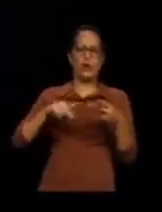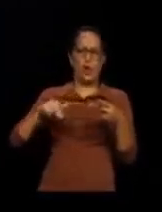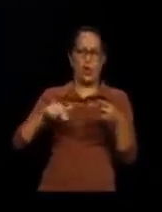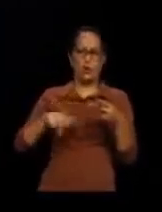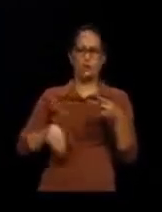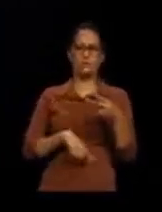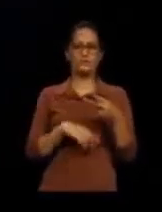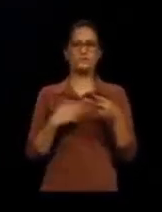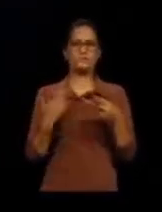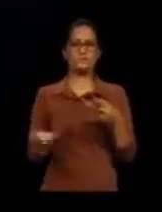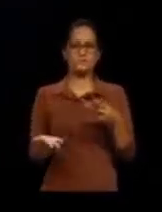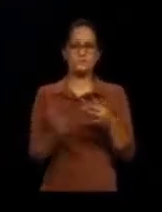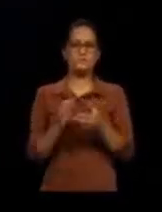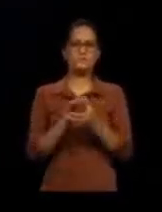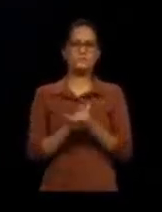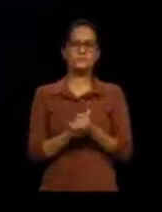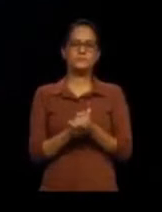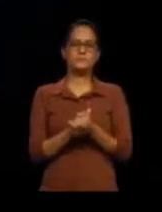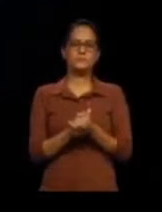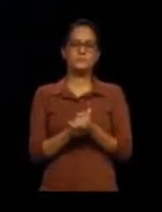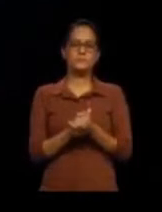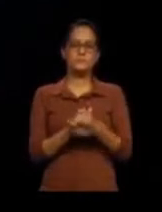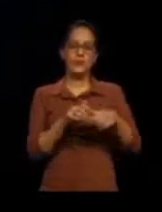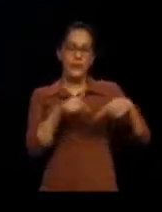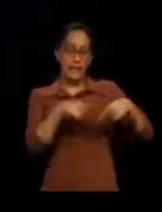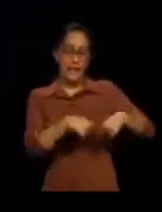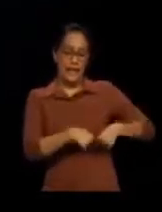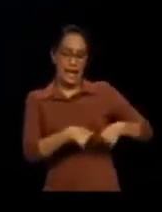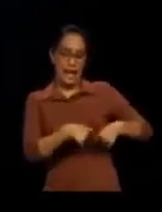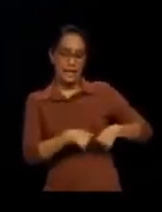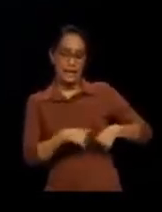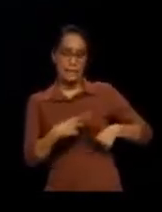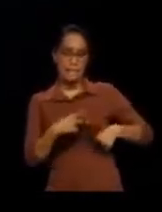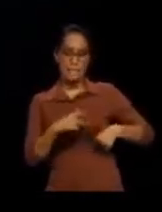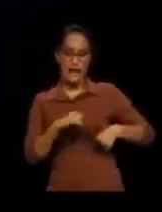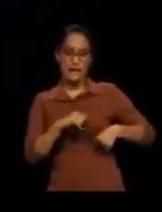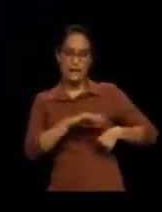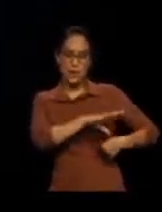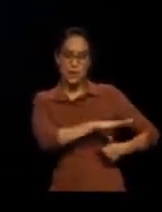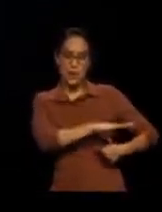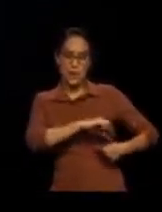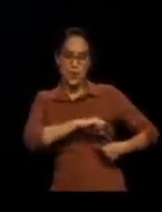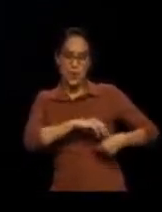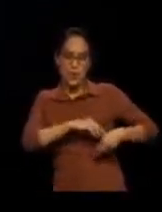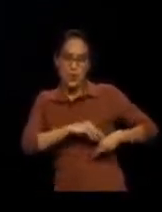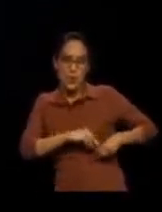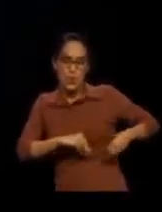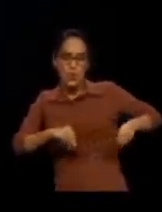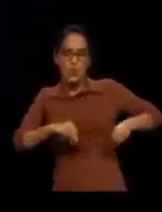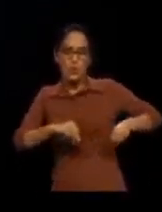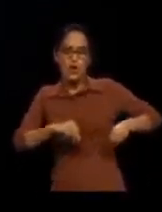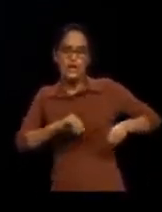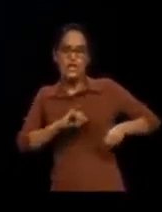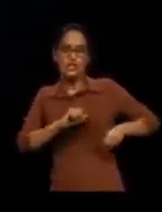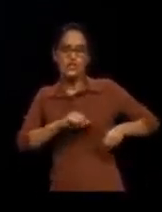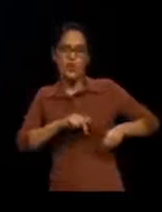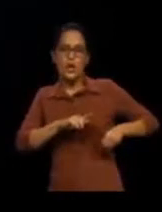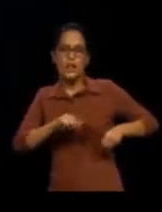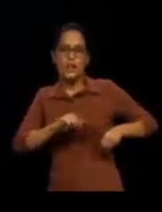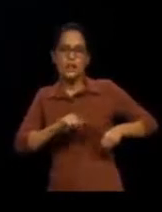pâncreas, elas vão secretar a insulina. Então, nível de açúcar subiu no sangue, nosso pâncreas, o